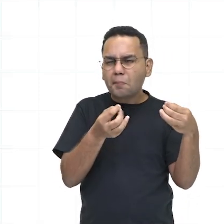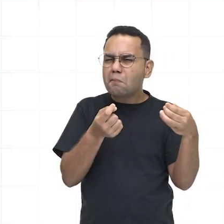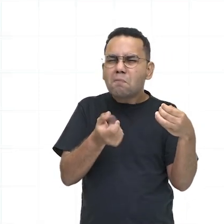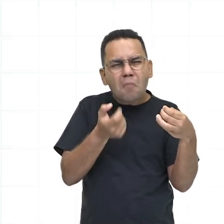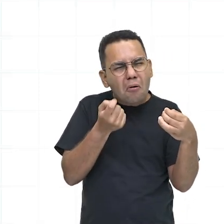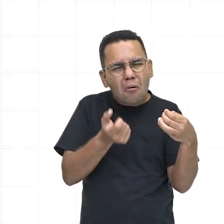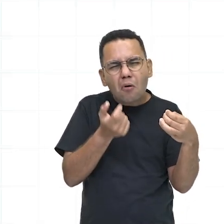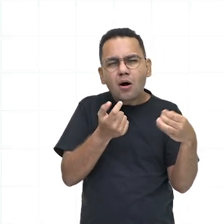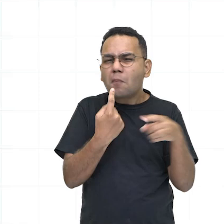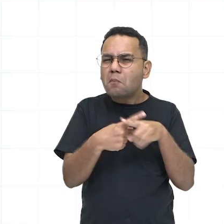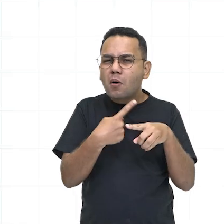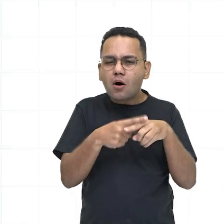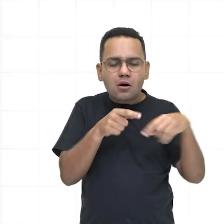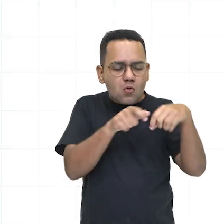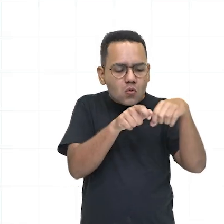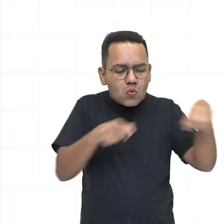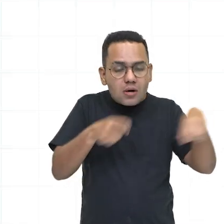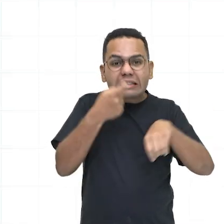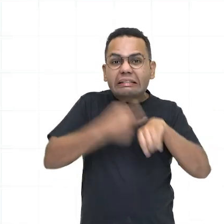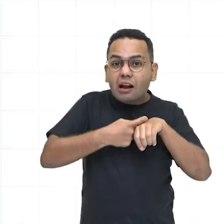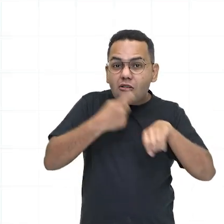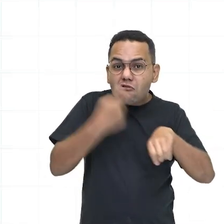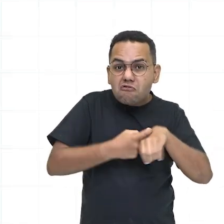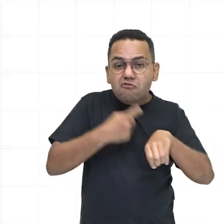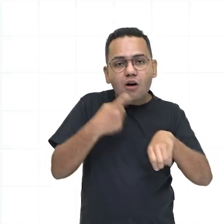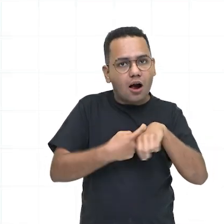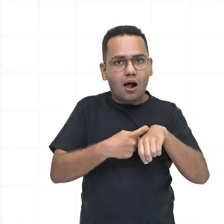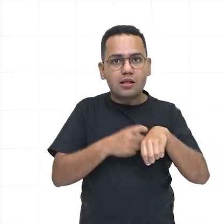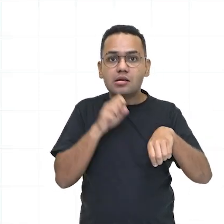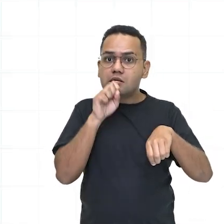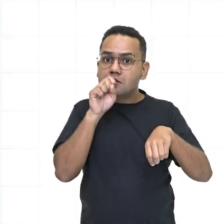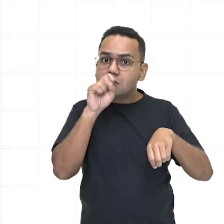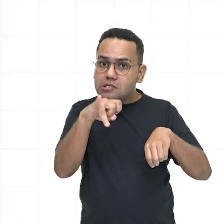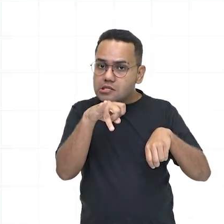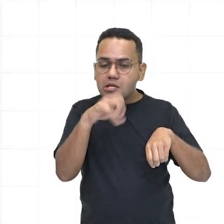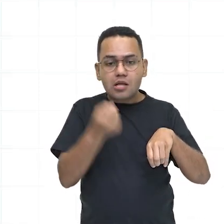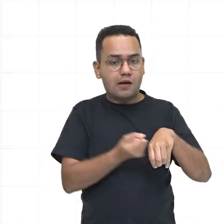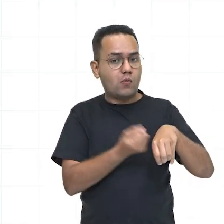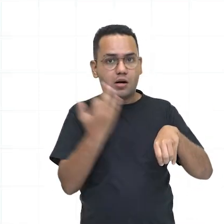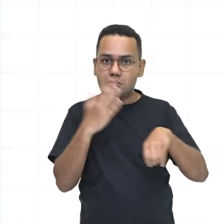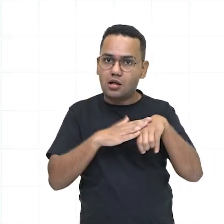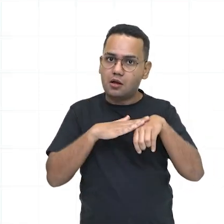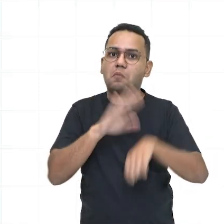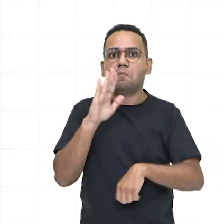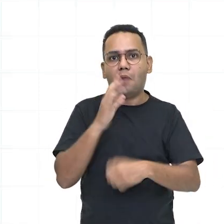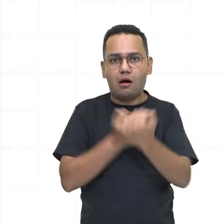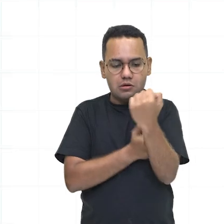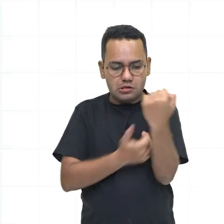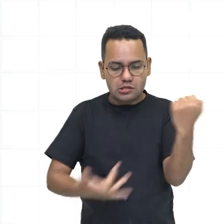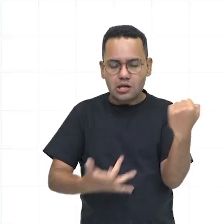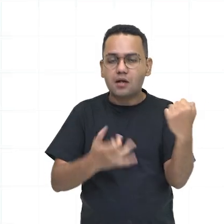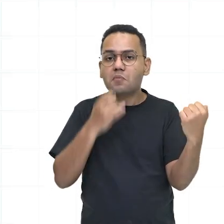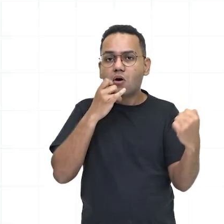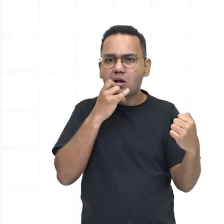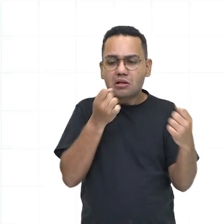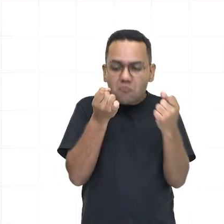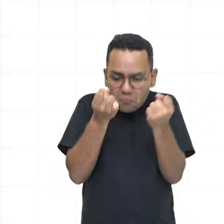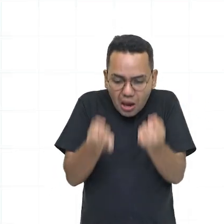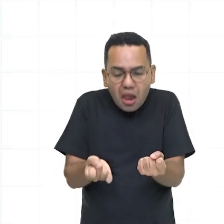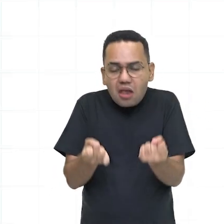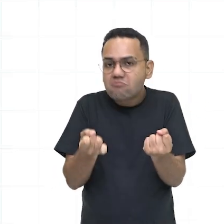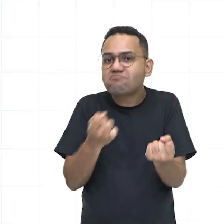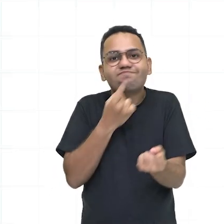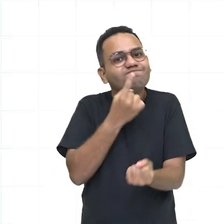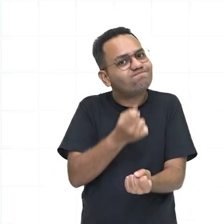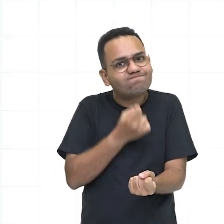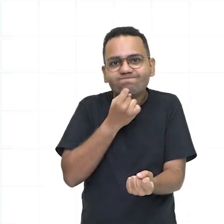mesma quantidade de sangue passando, ela não consegue suportar tanta pressão. E aí, então, em